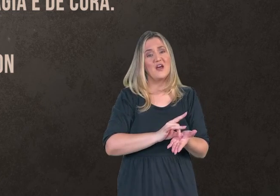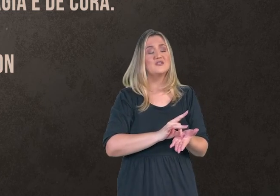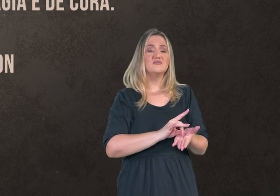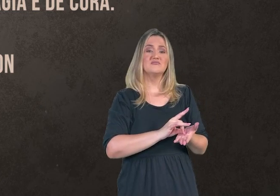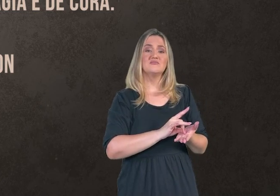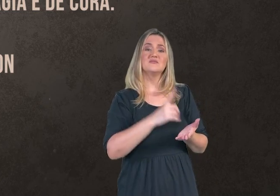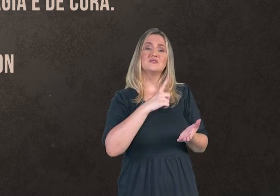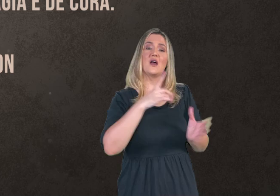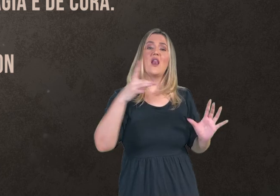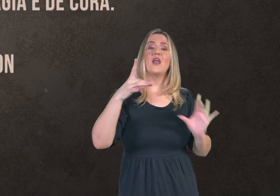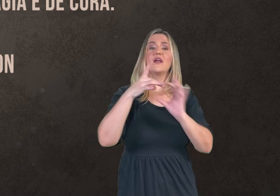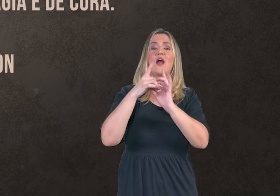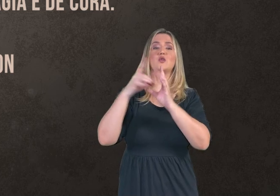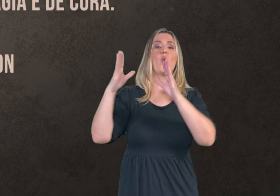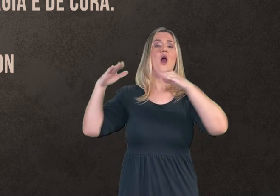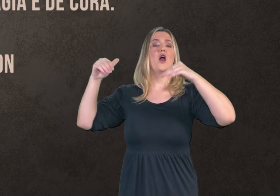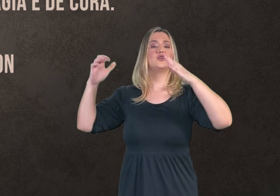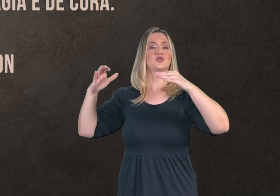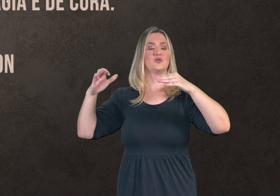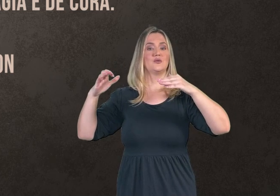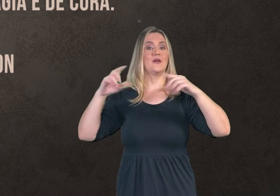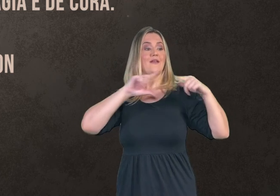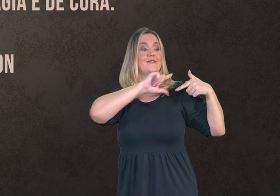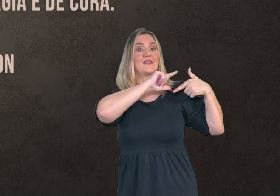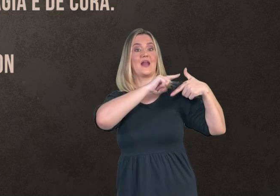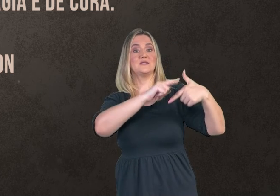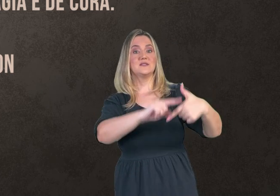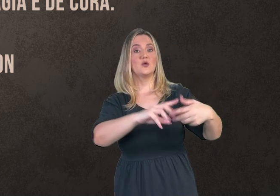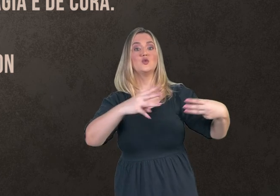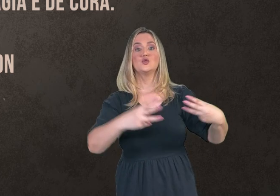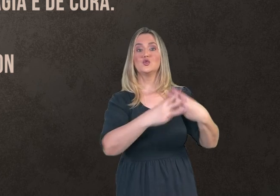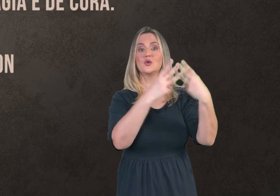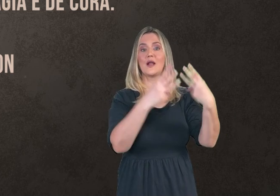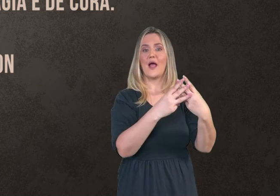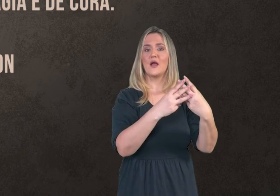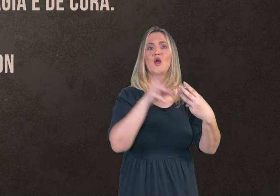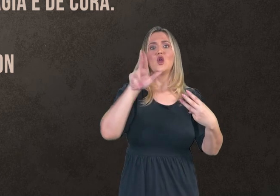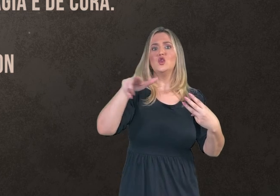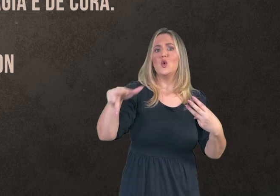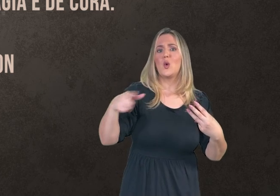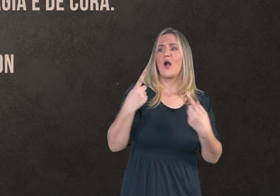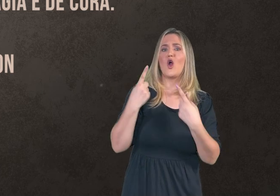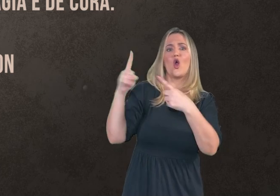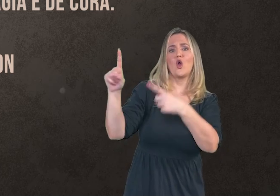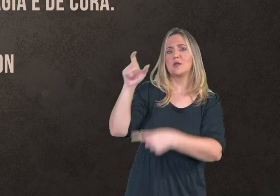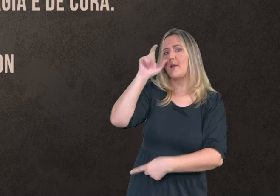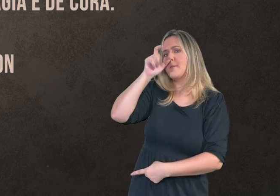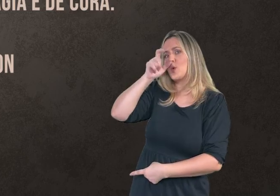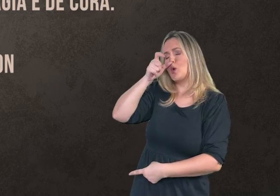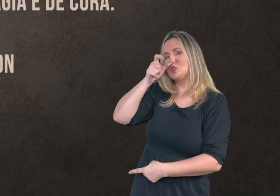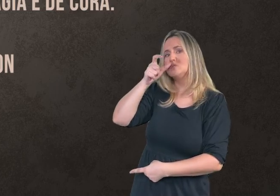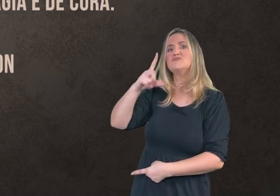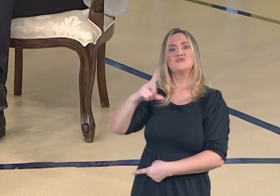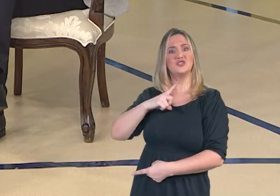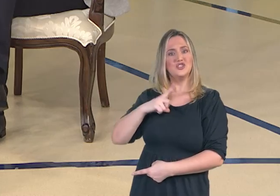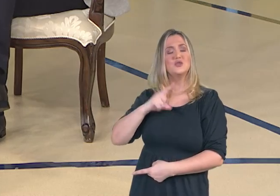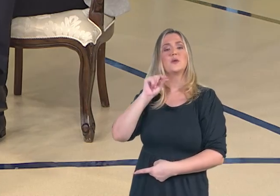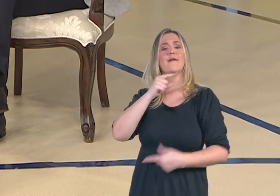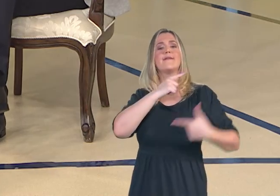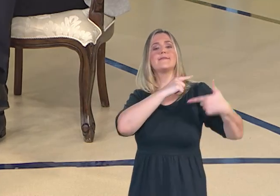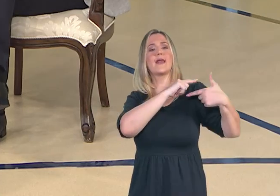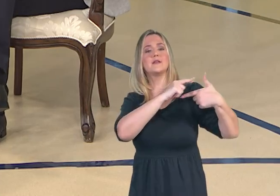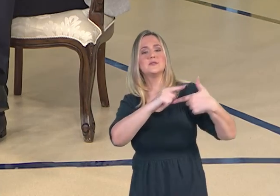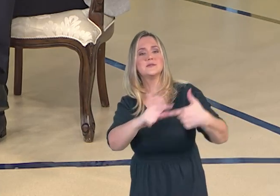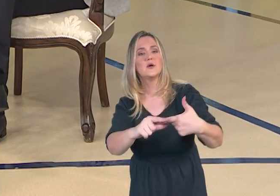judaica, ninguém nunca queimou bruxas. Agora posso entender por quê. Havia uma tradição de magia e de cura. A